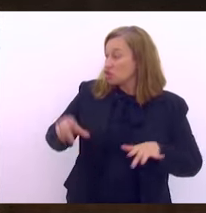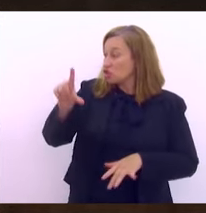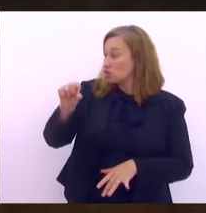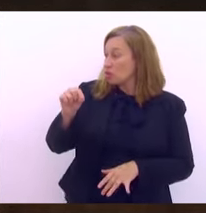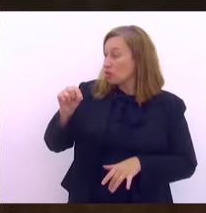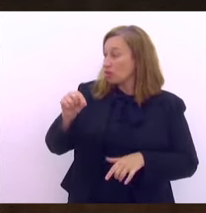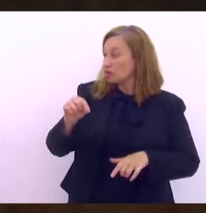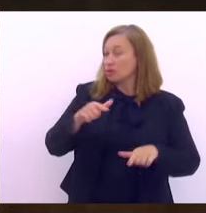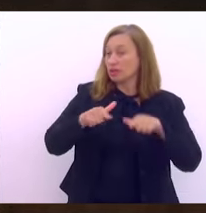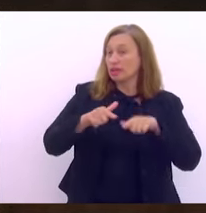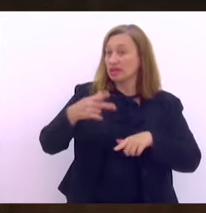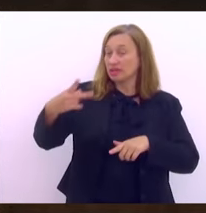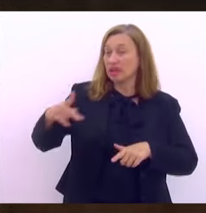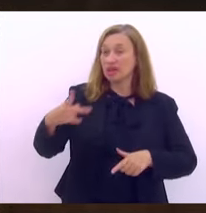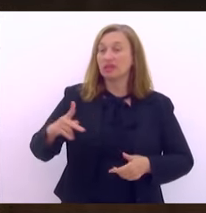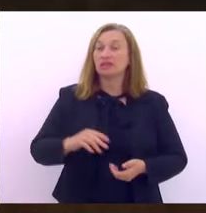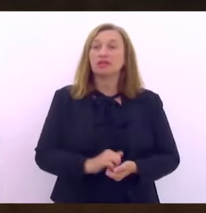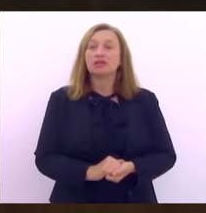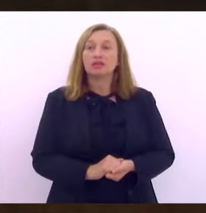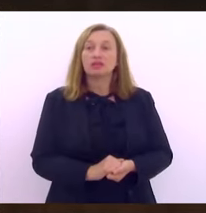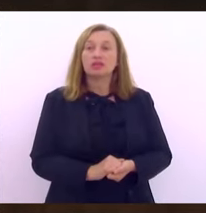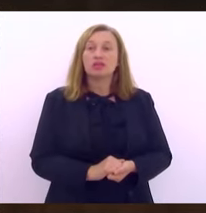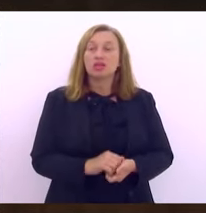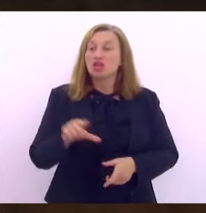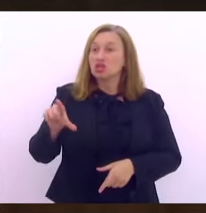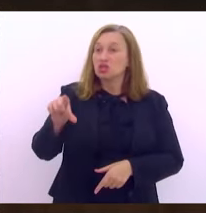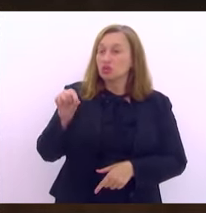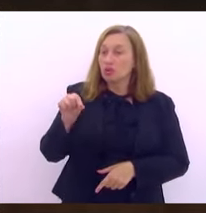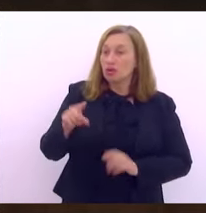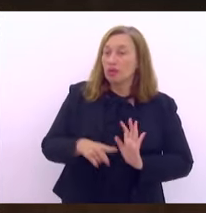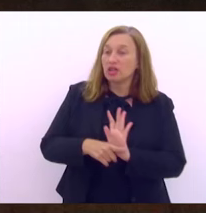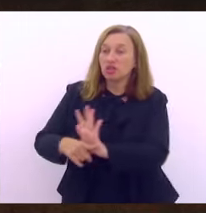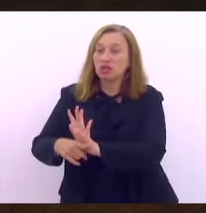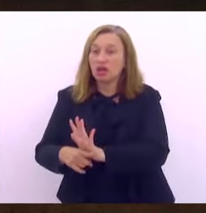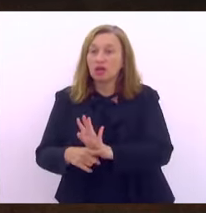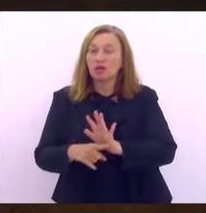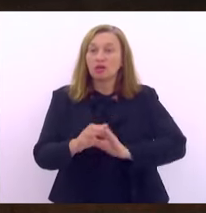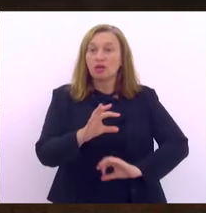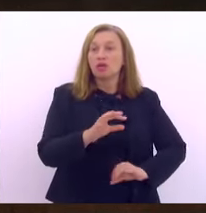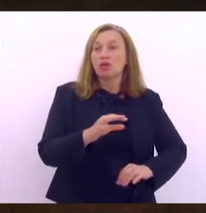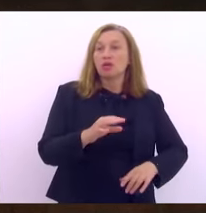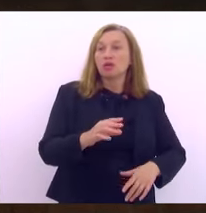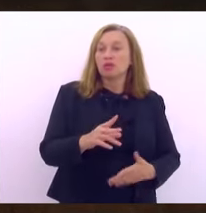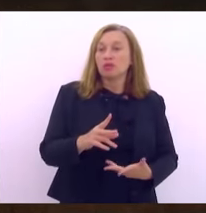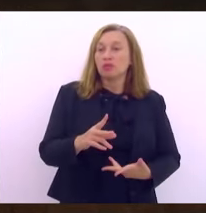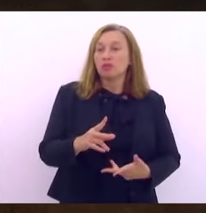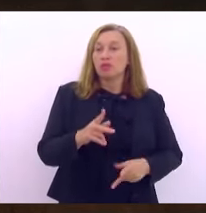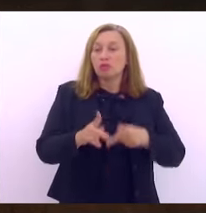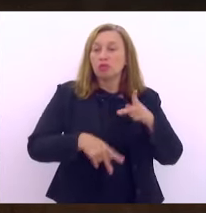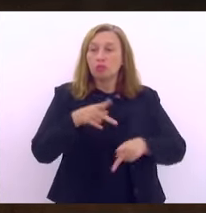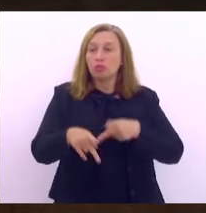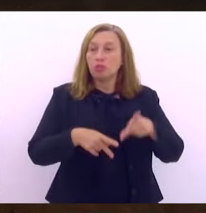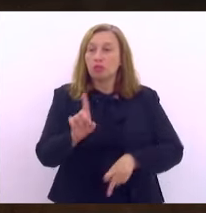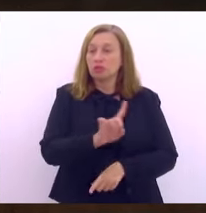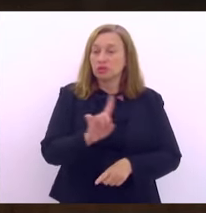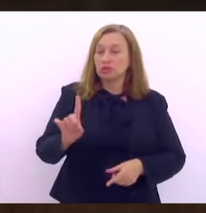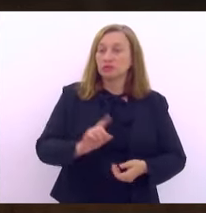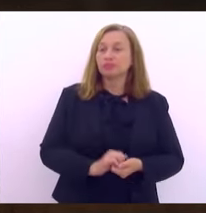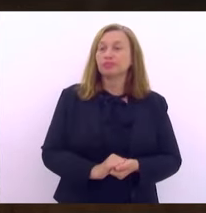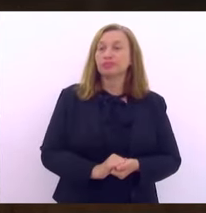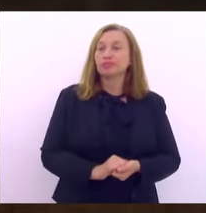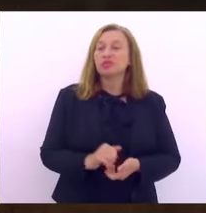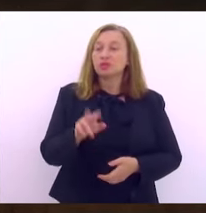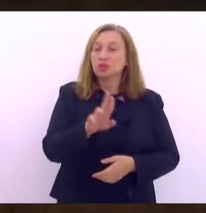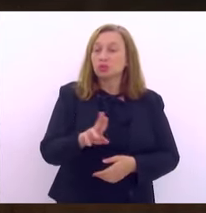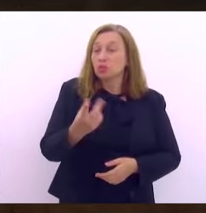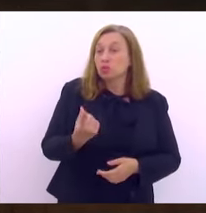Eles escolheram o lado do mal. Não escolheram o lado de ajudar a população, não. É covardia o que eles fazem muitas das vezes, utilizando